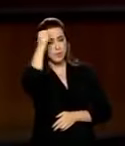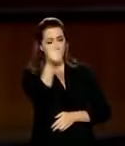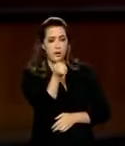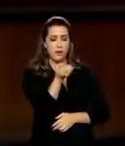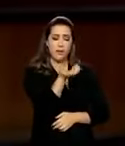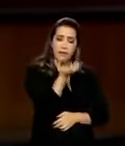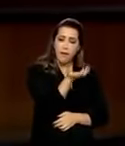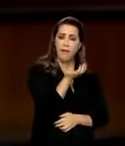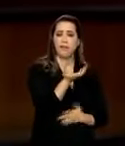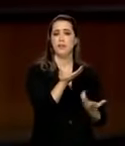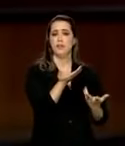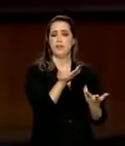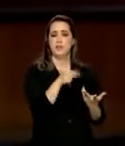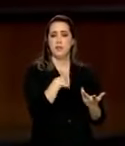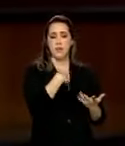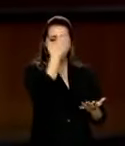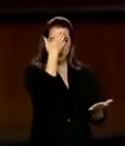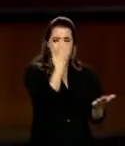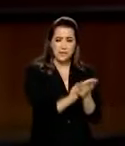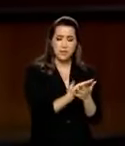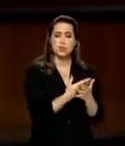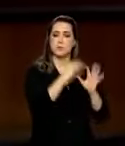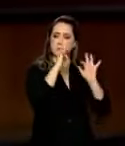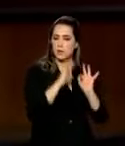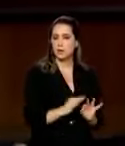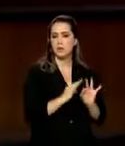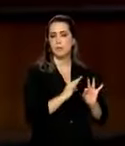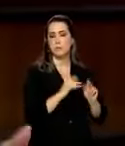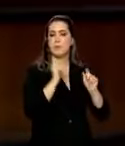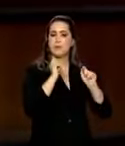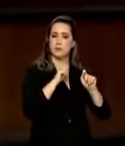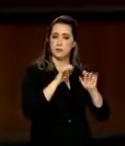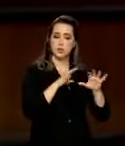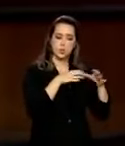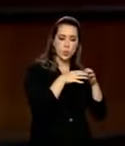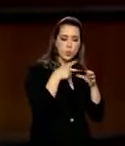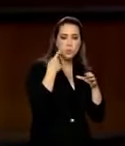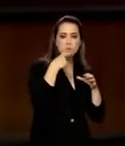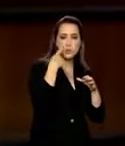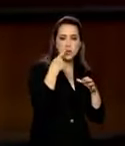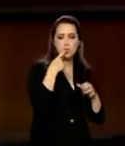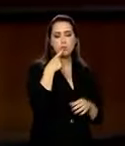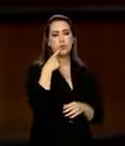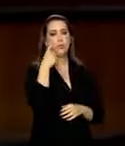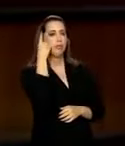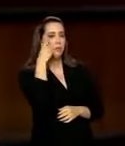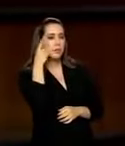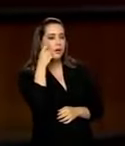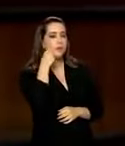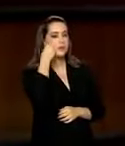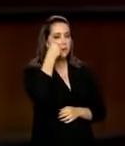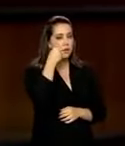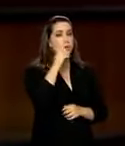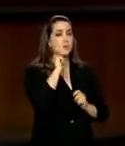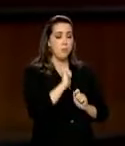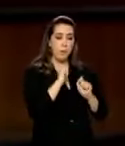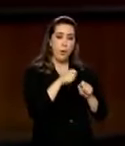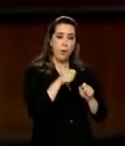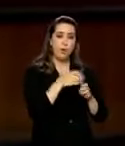Rondônia, com toda a certeza, poderiam, né? Até sugerir isso aí. Nós poderíamos